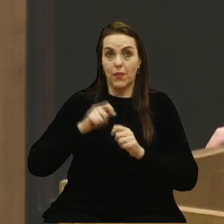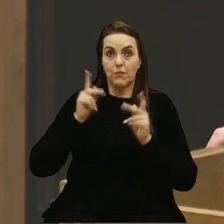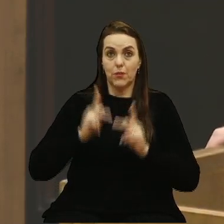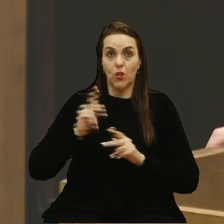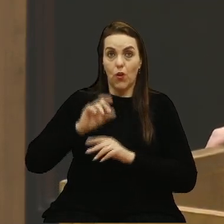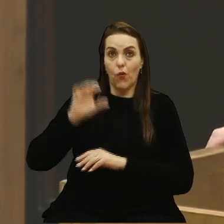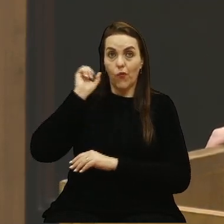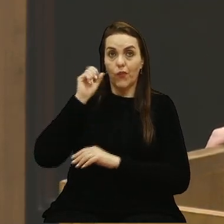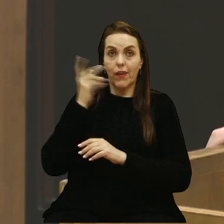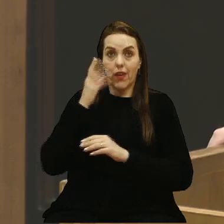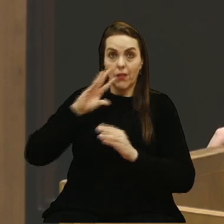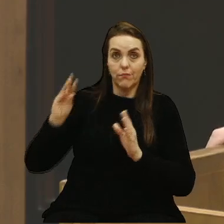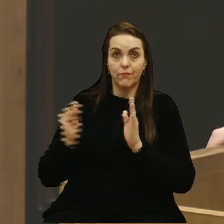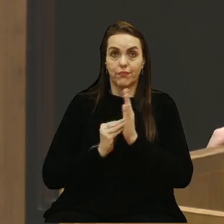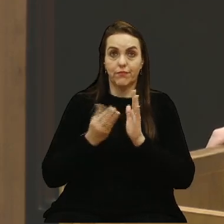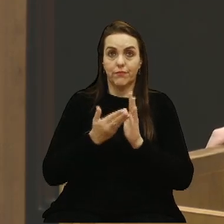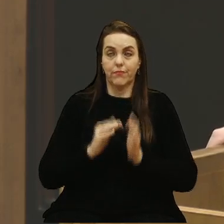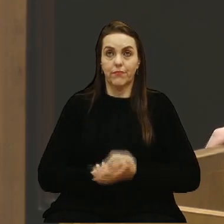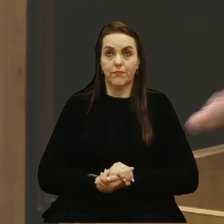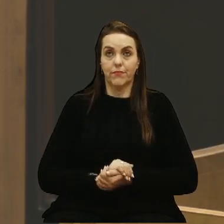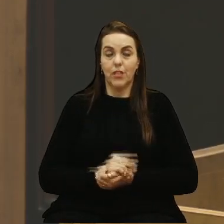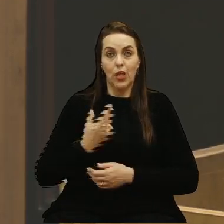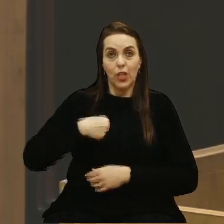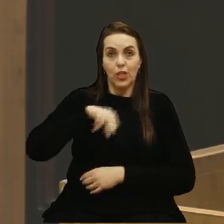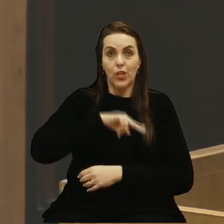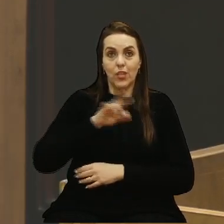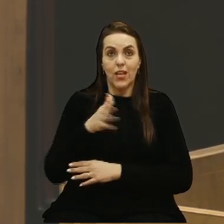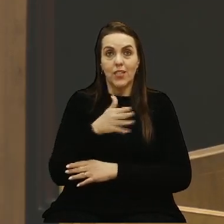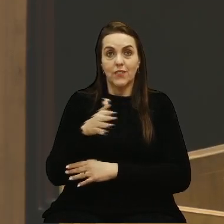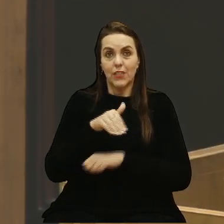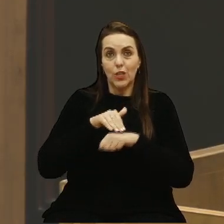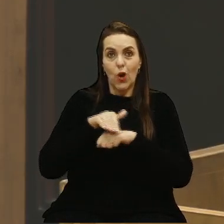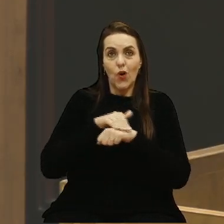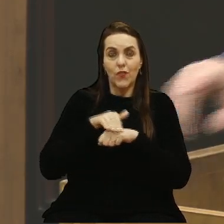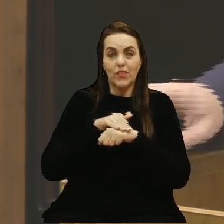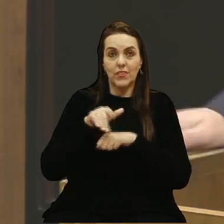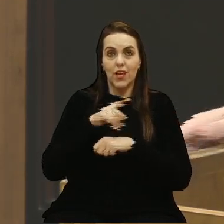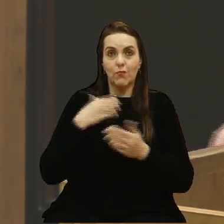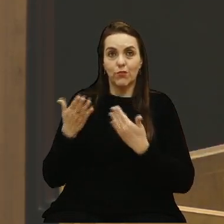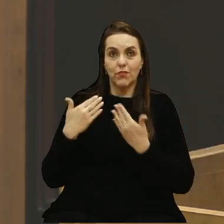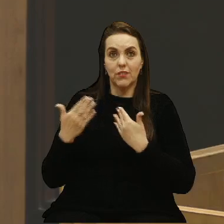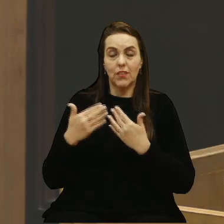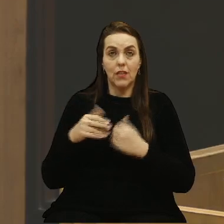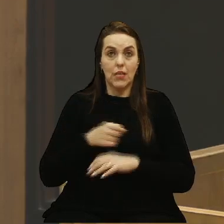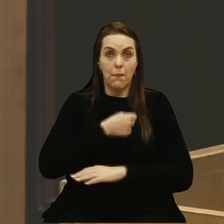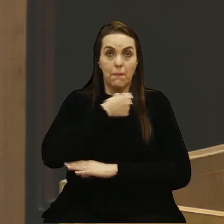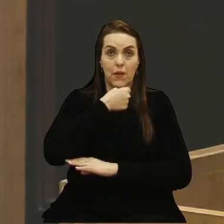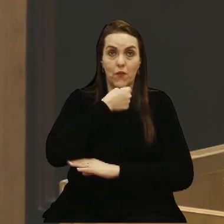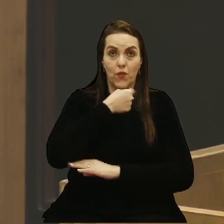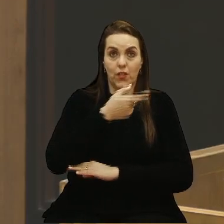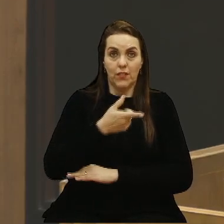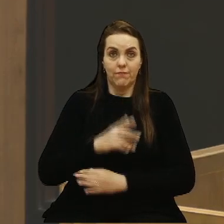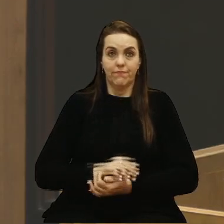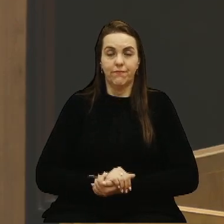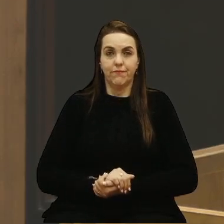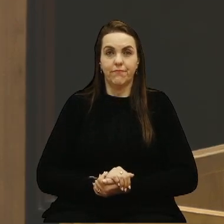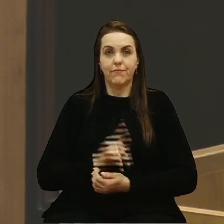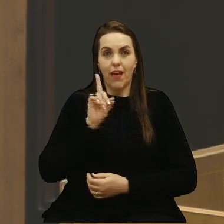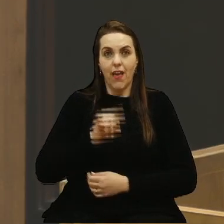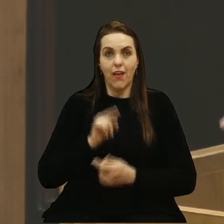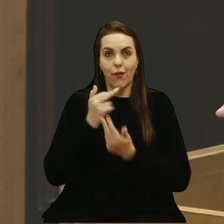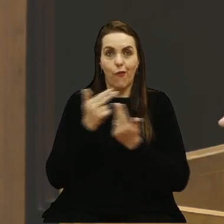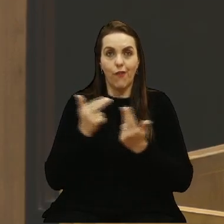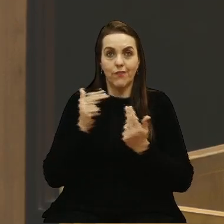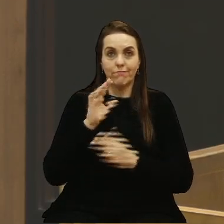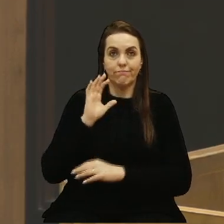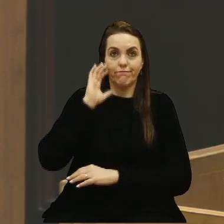implementar. A gente aqui, às vezes, conversa entre nós, mas muitas vezes no microfone, são situações que a